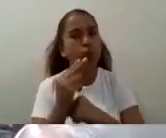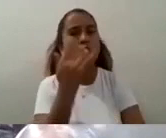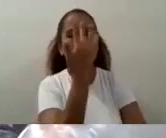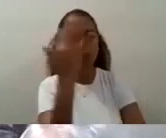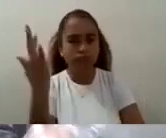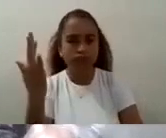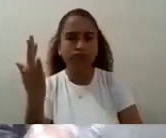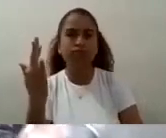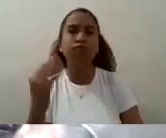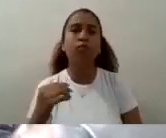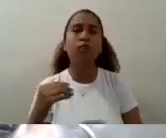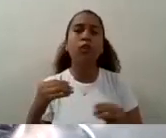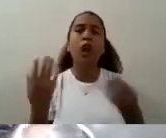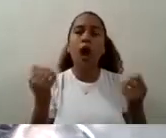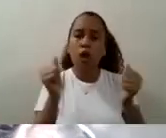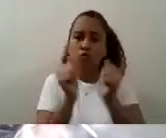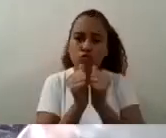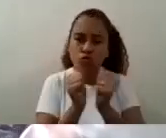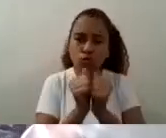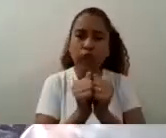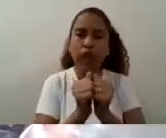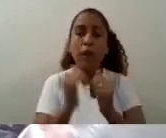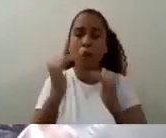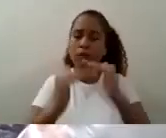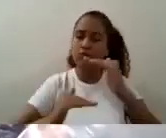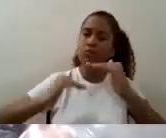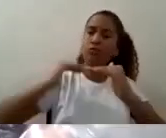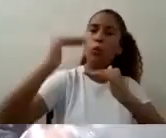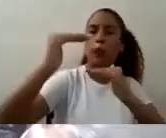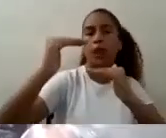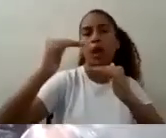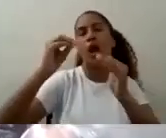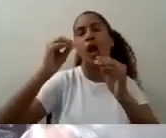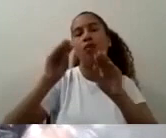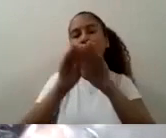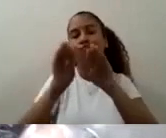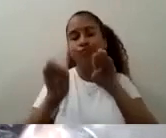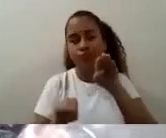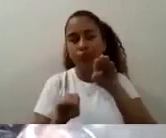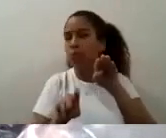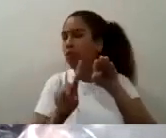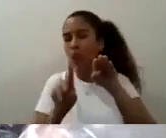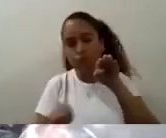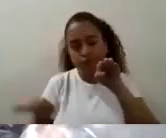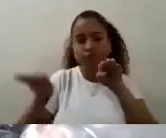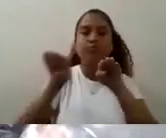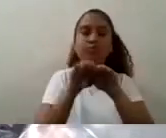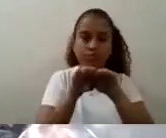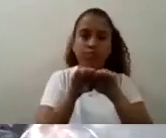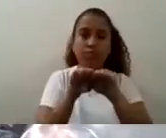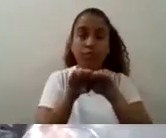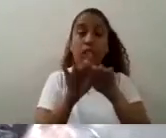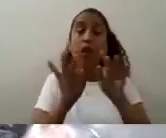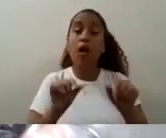animar o engajamento em ações concretas de amor ao próximo, promover a conversão para a cultura do